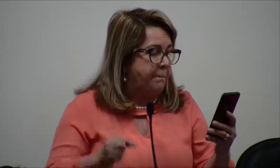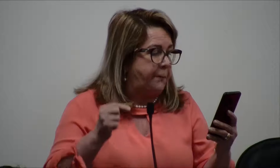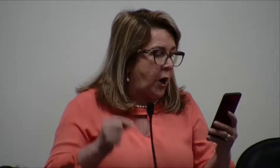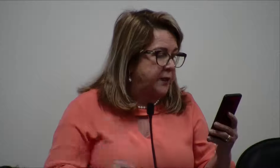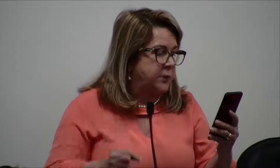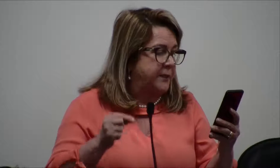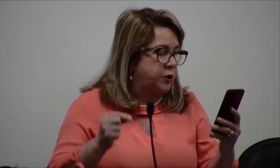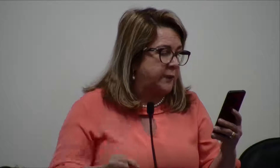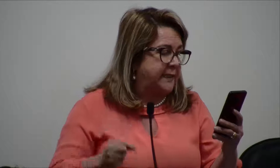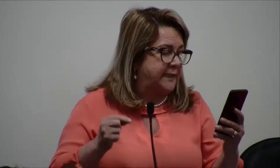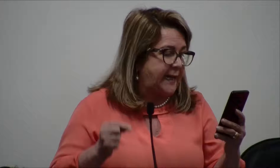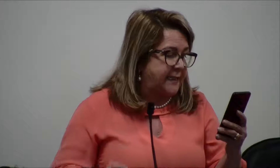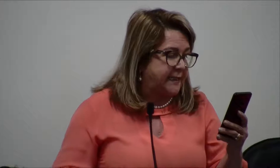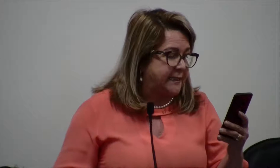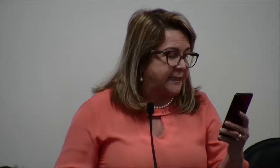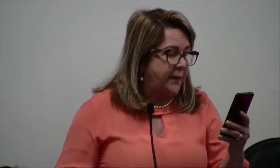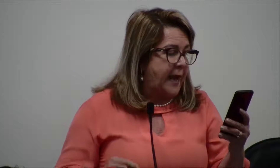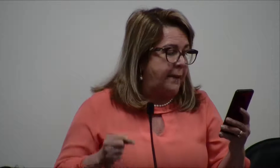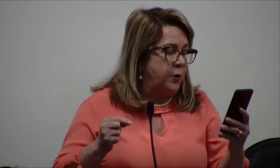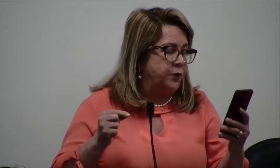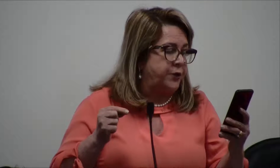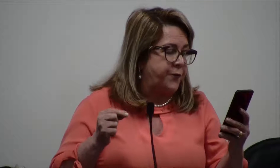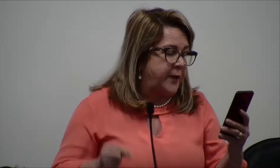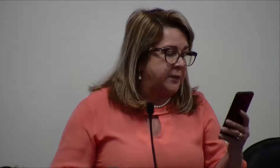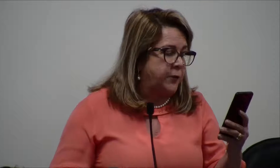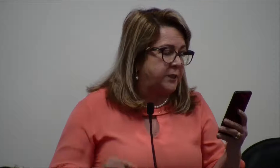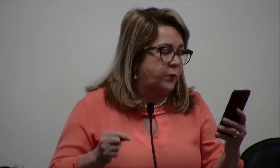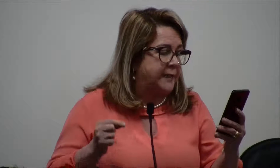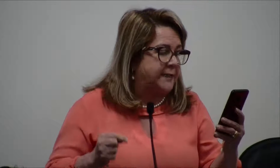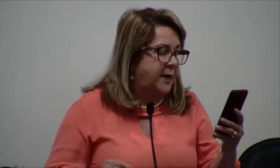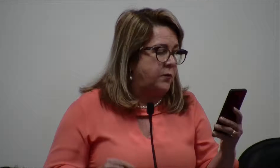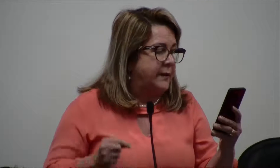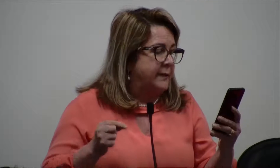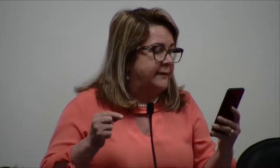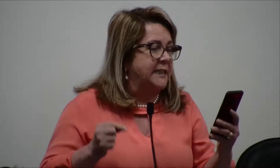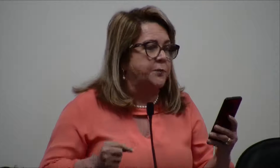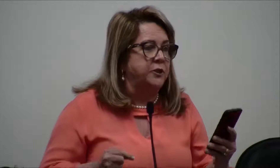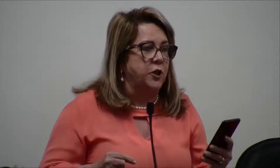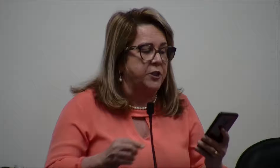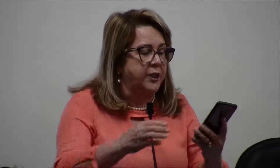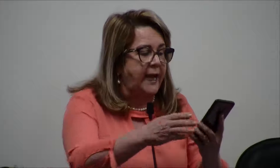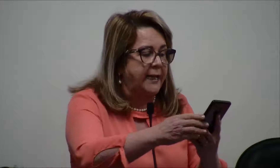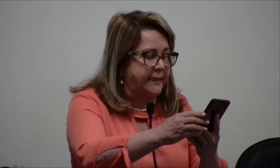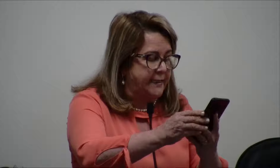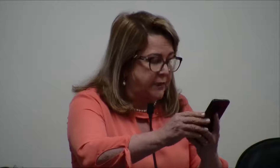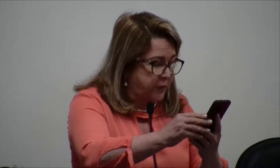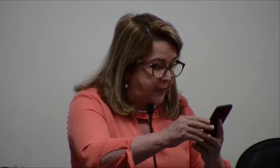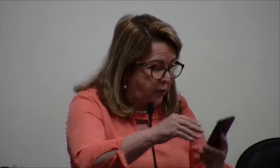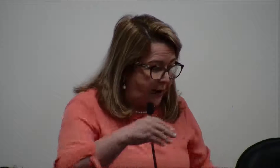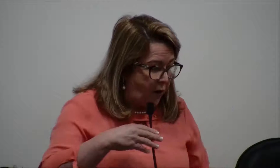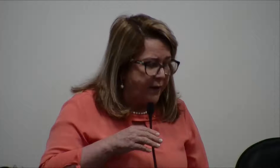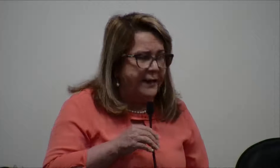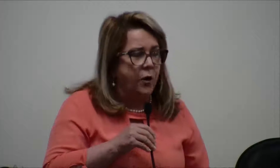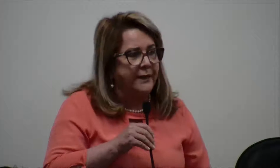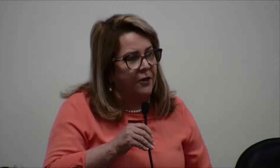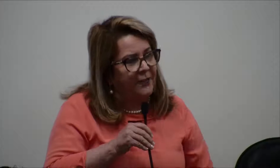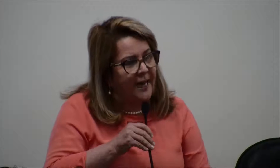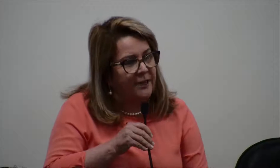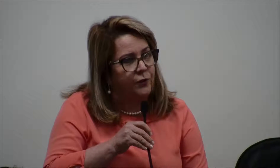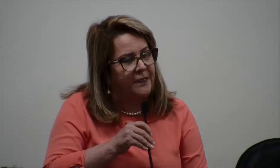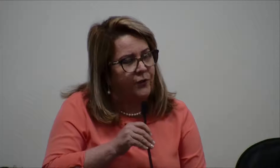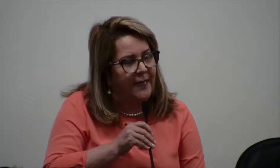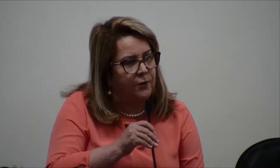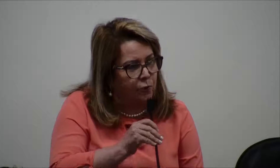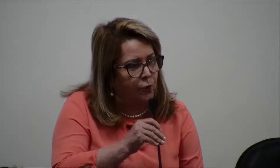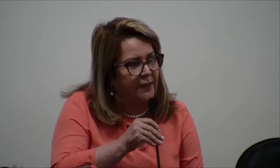CRAS, próximo às suas residências. É muito difícil a situação das pessoas chegarem até esse local. Na